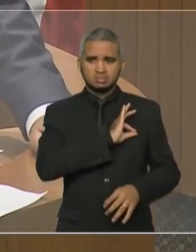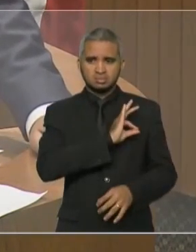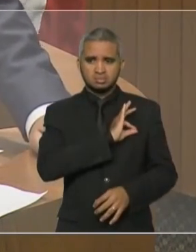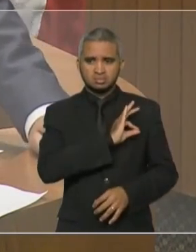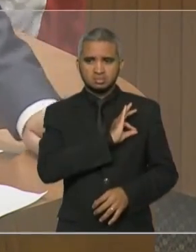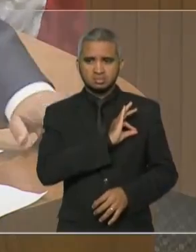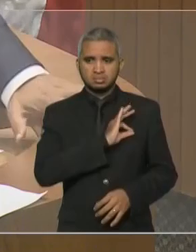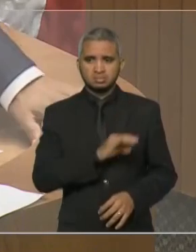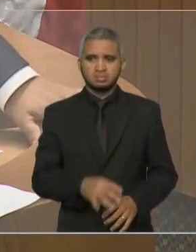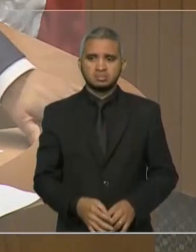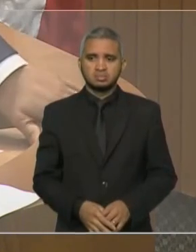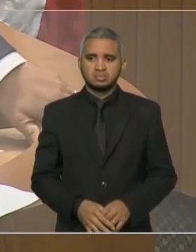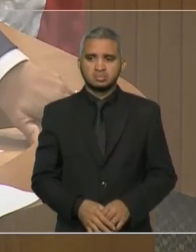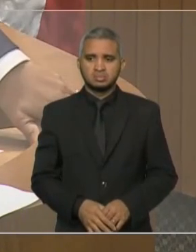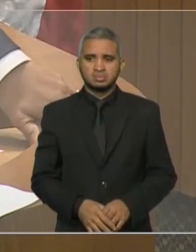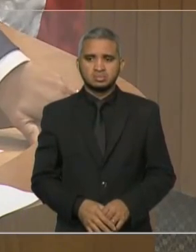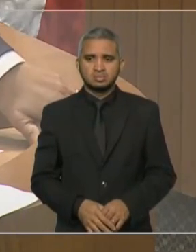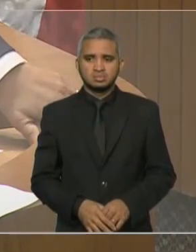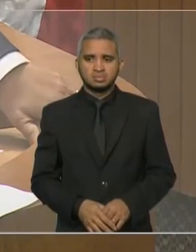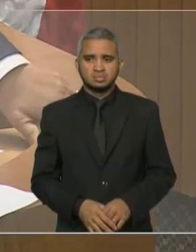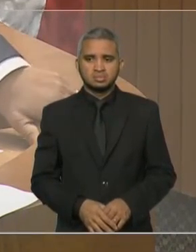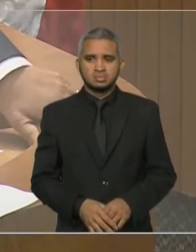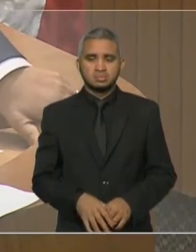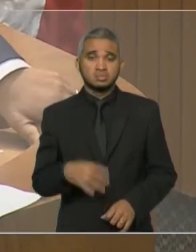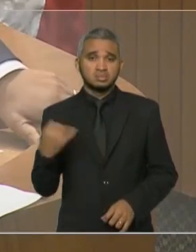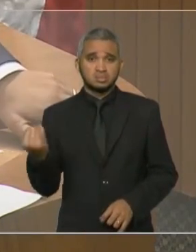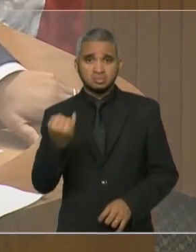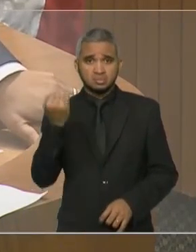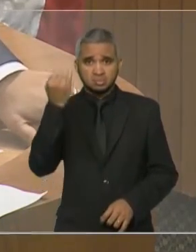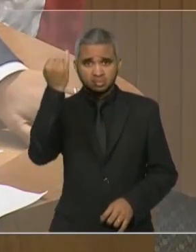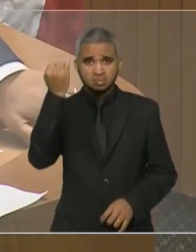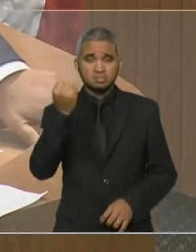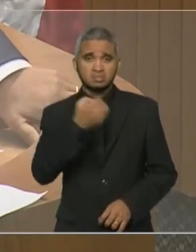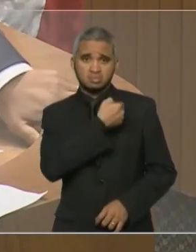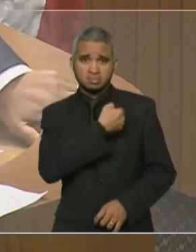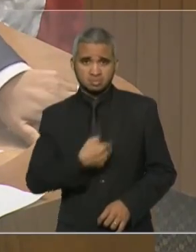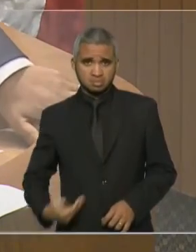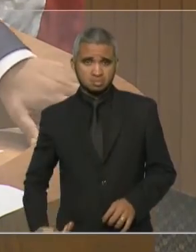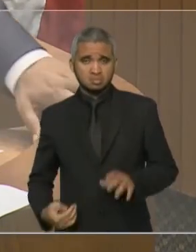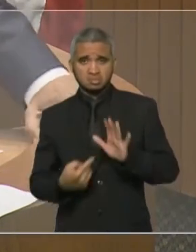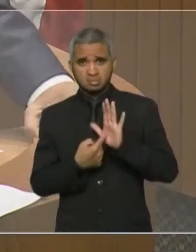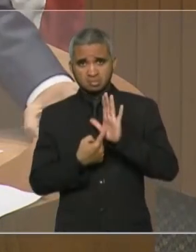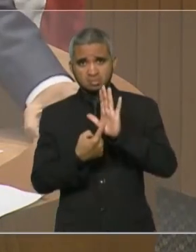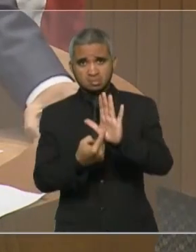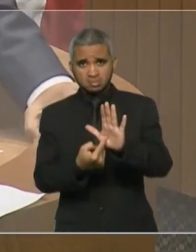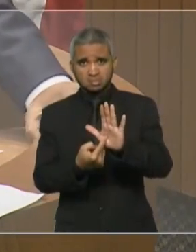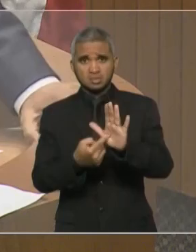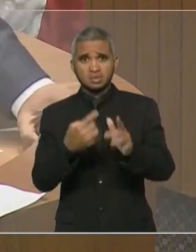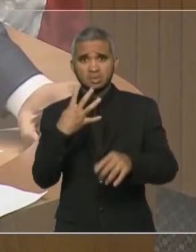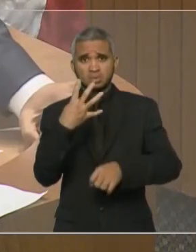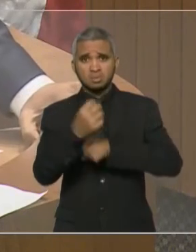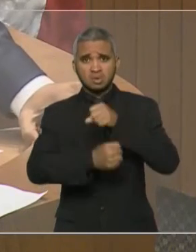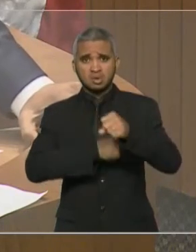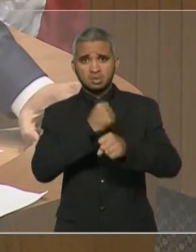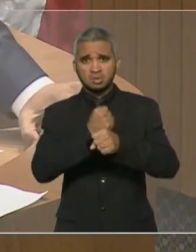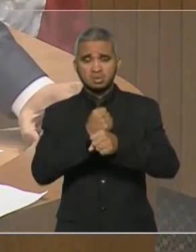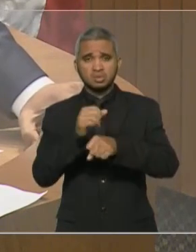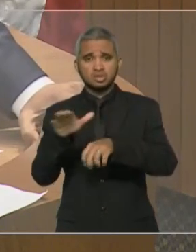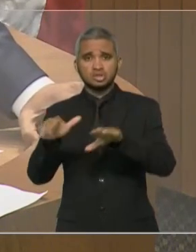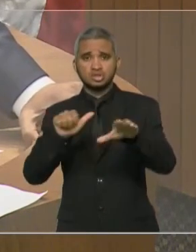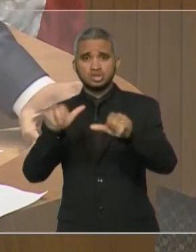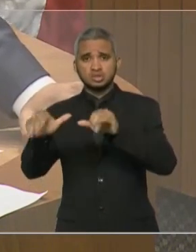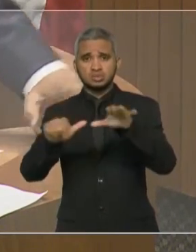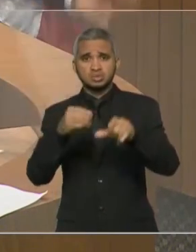encerro, presidente. Uma resposta importante que o governo deu, porque nomeou nesses 4 anos 4.000